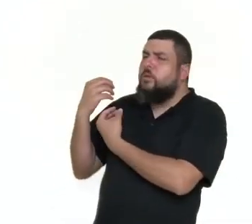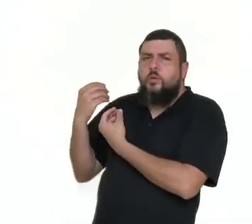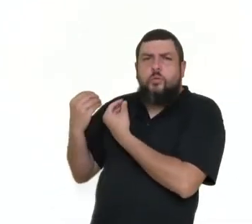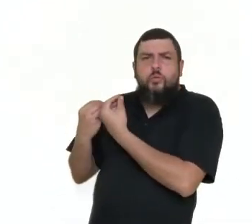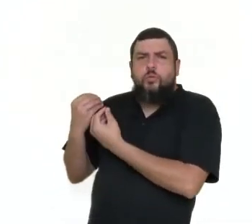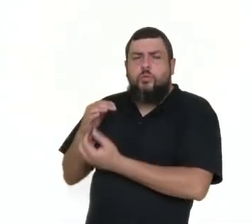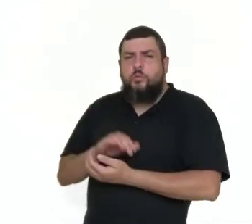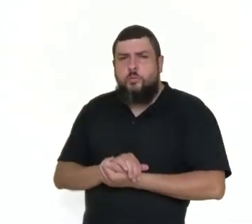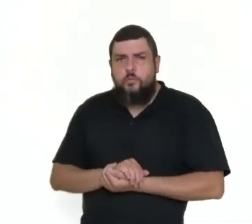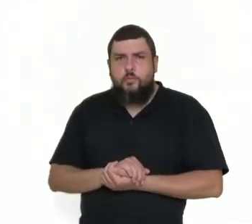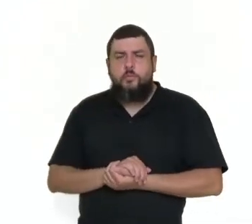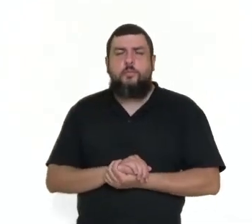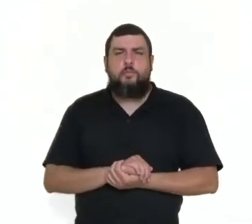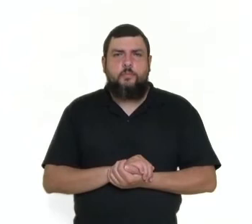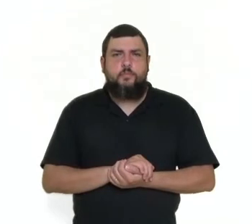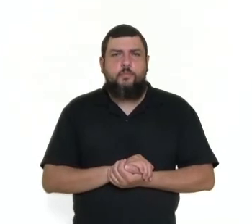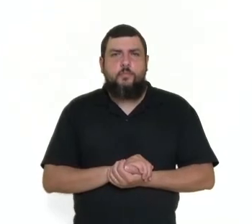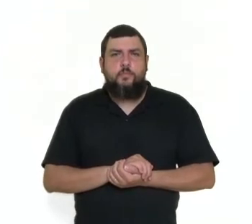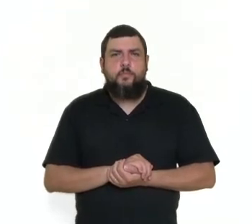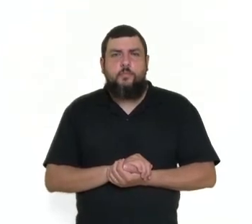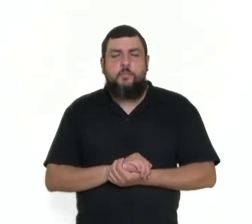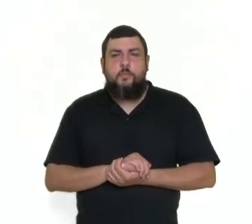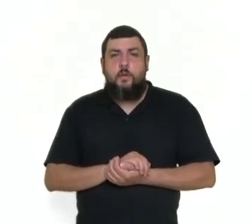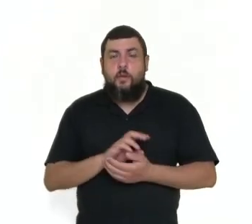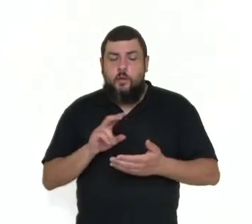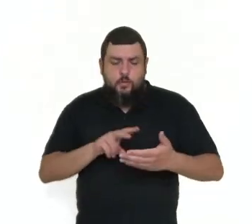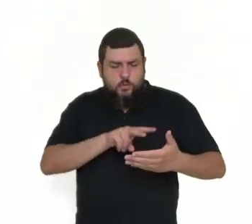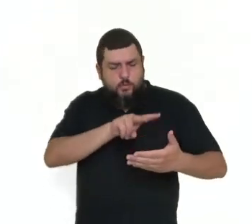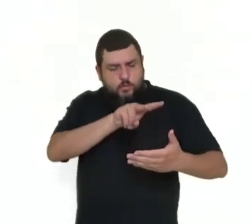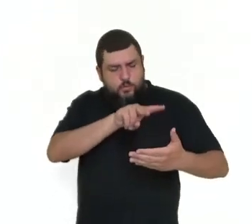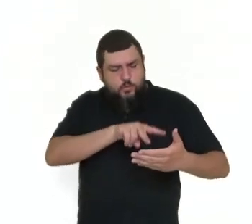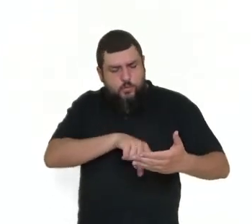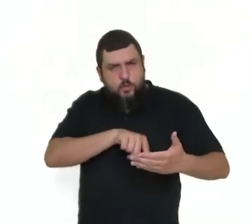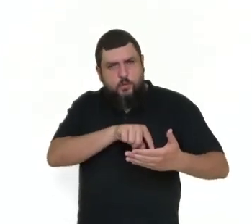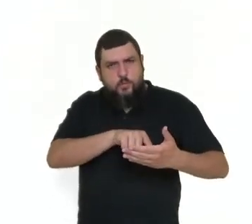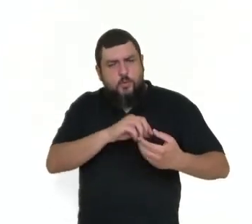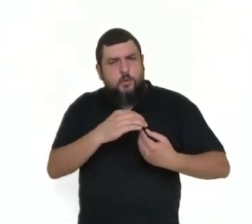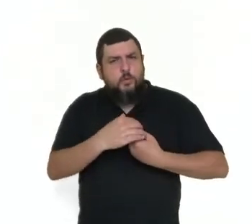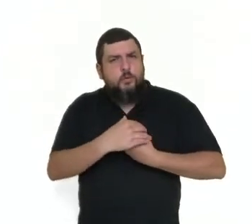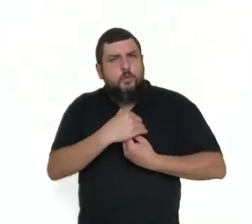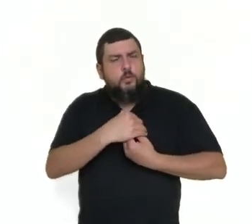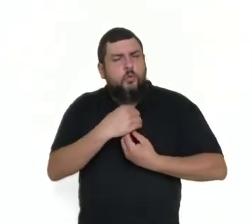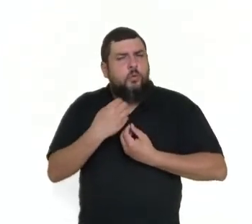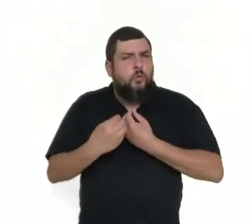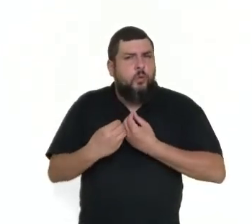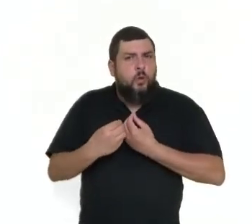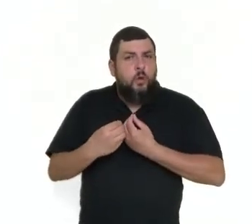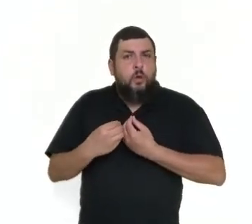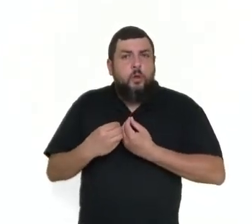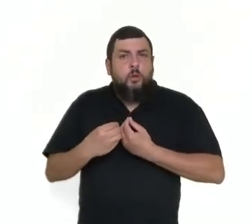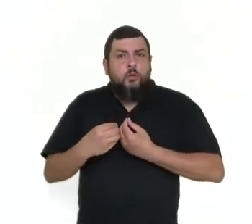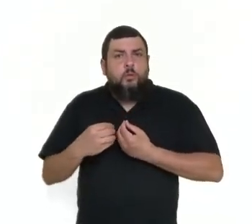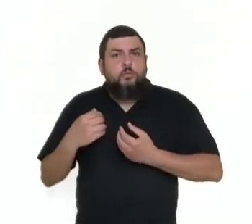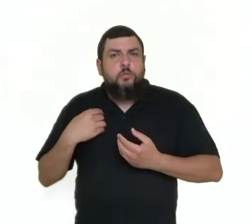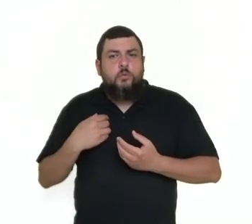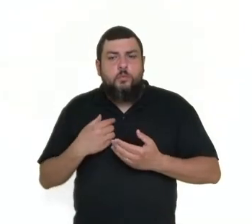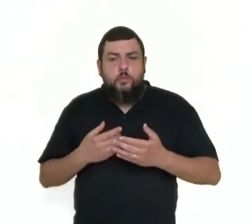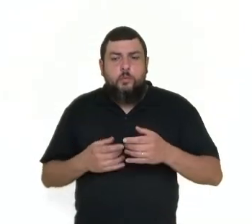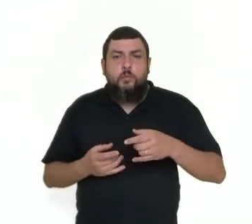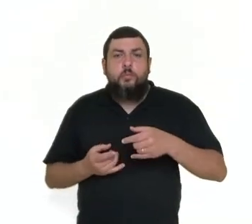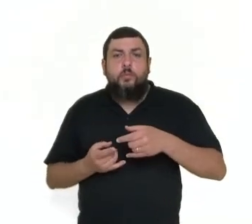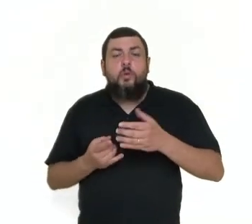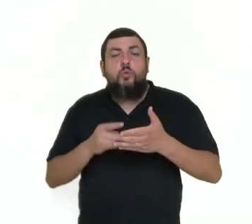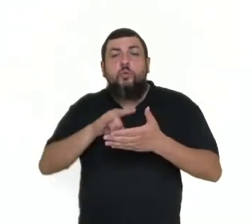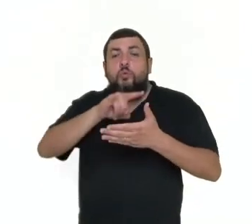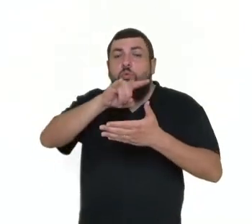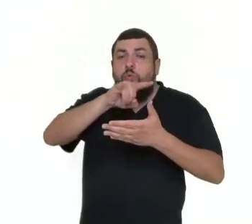pode dizer que o leitor é orientado a fazer a reclamação por intermédio do comprovante de compra. Então,